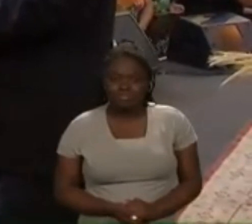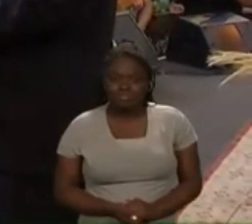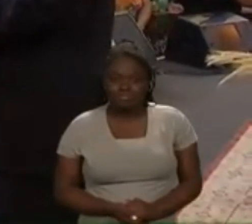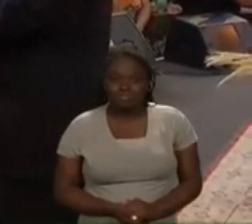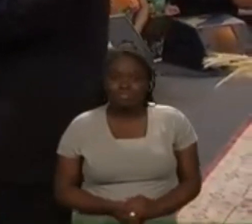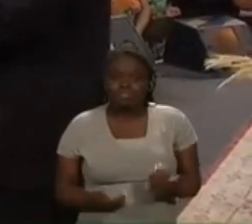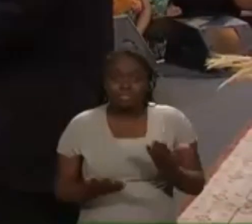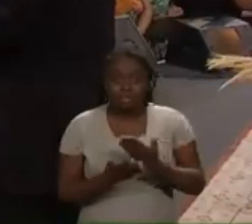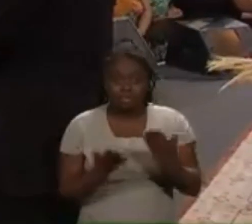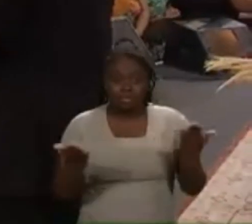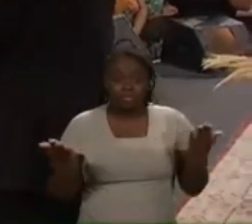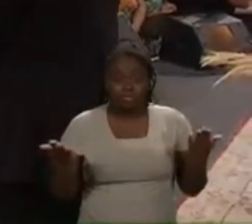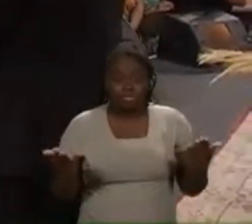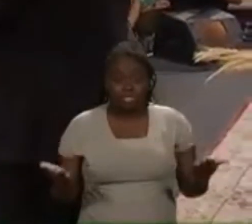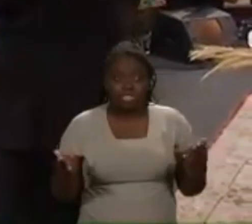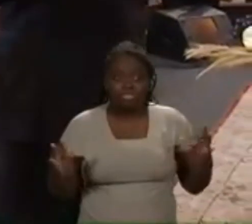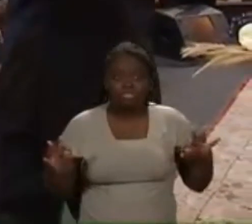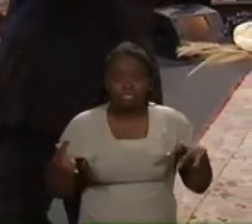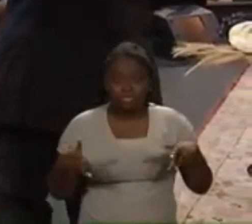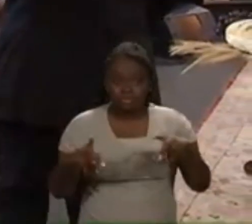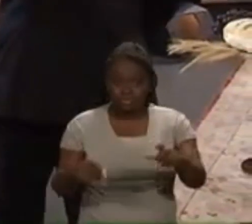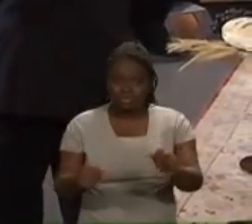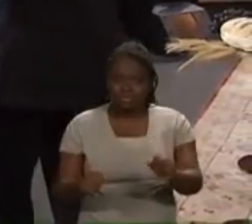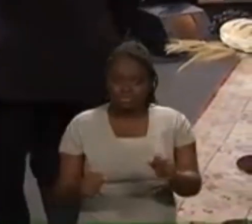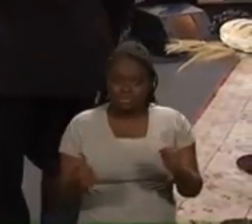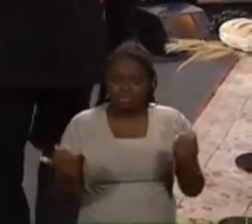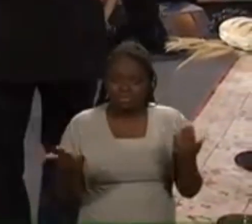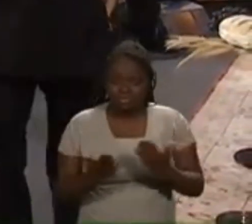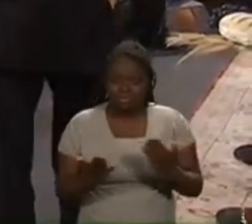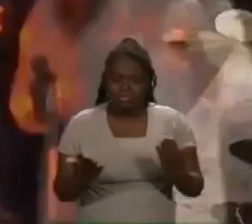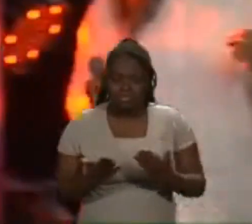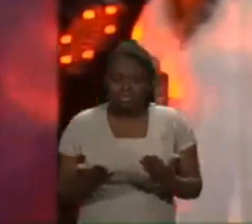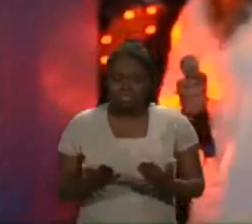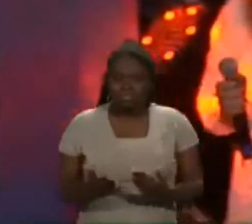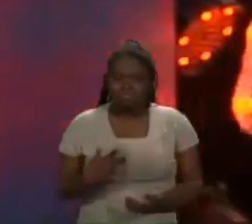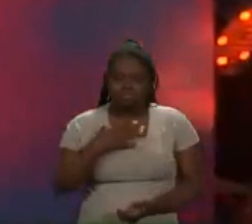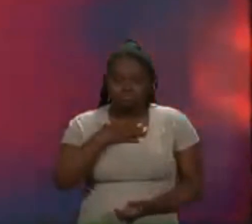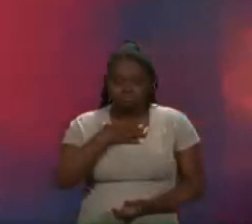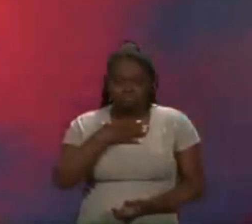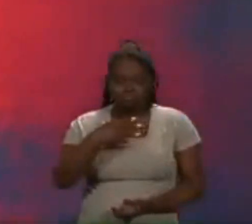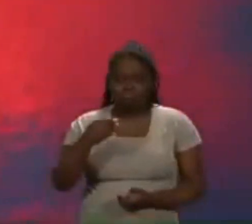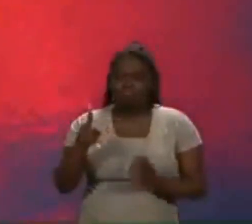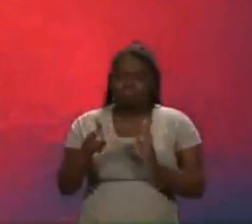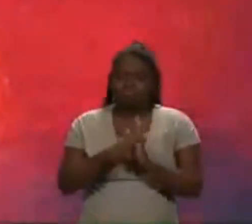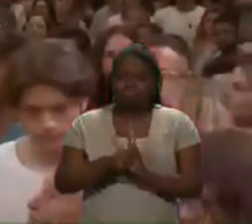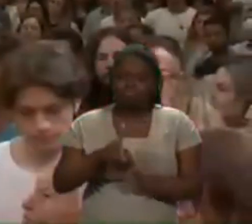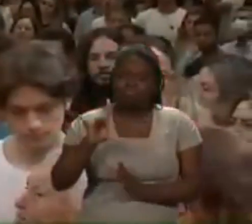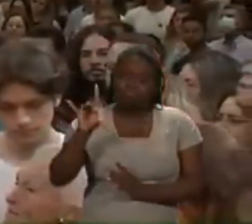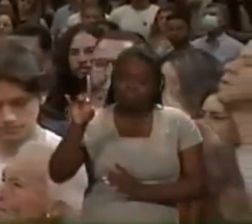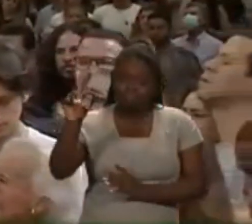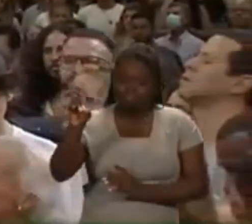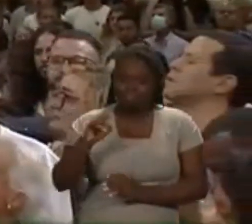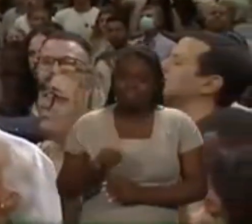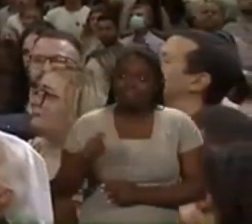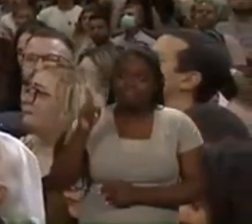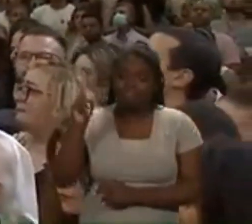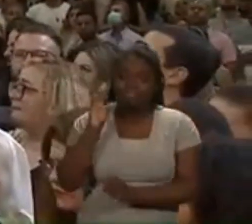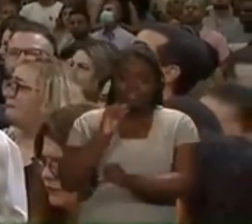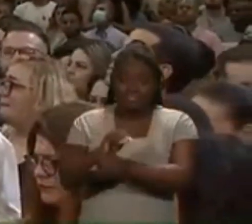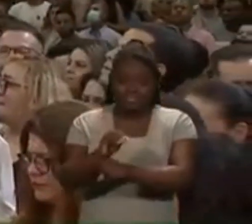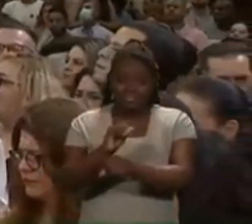isso, comunico que, a partir desta segunda-feira, 12 de dezembro